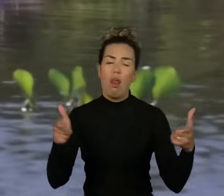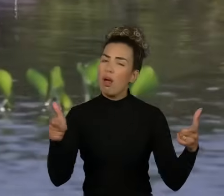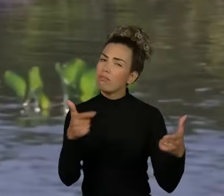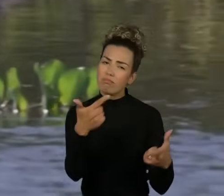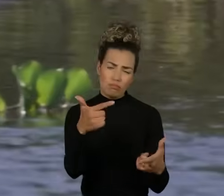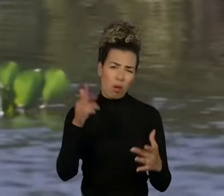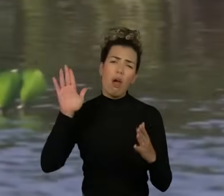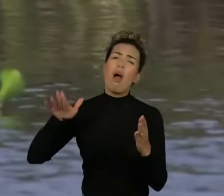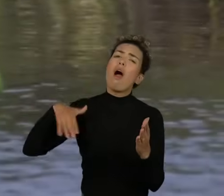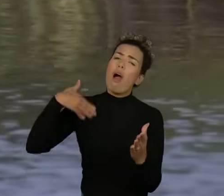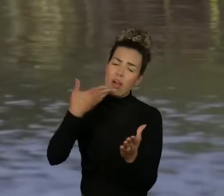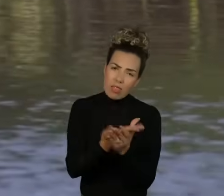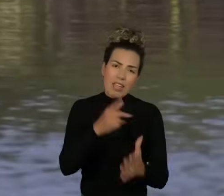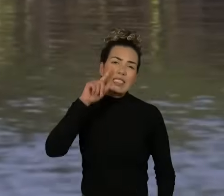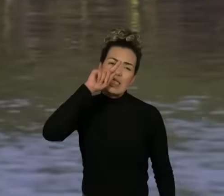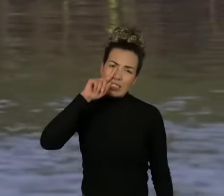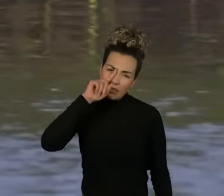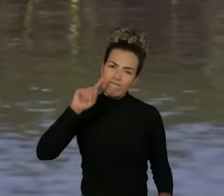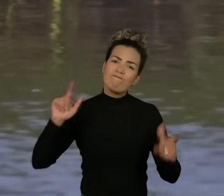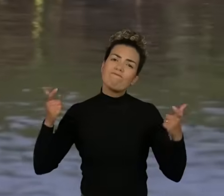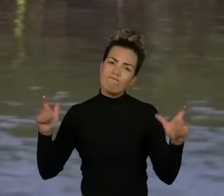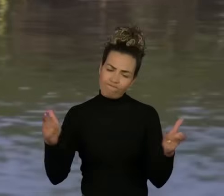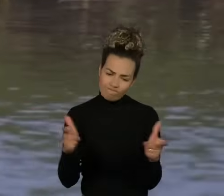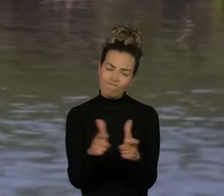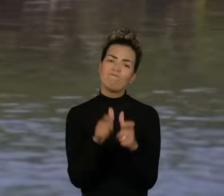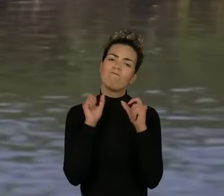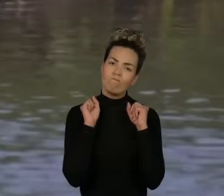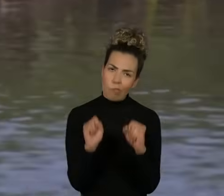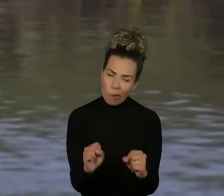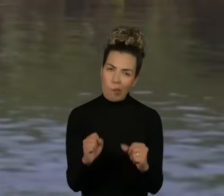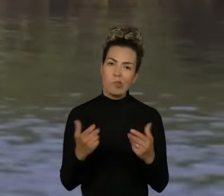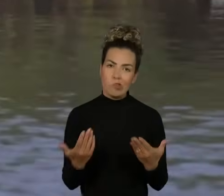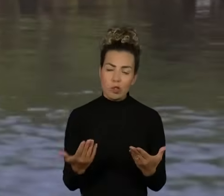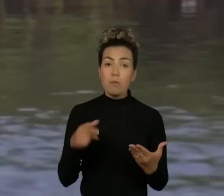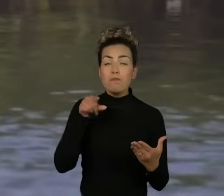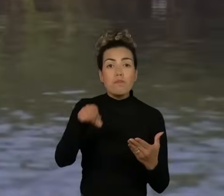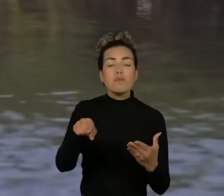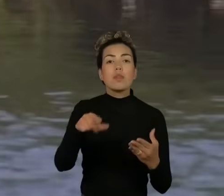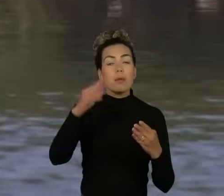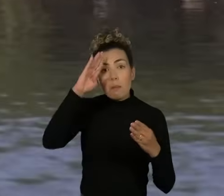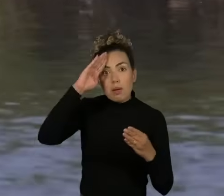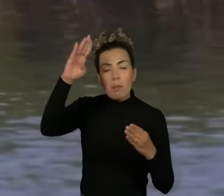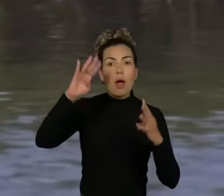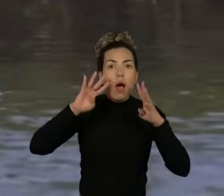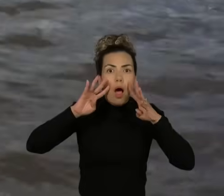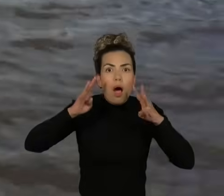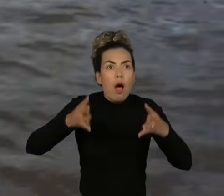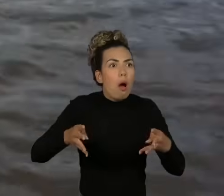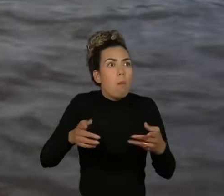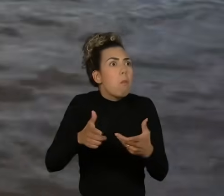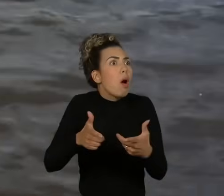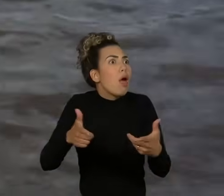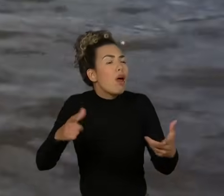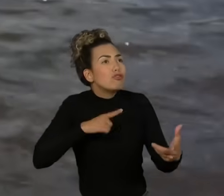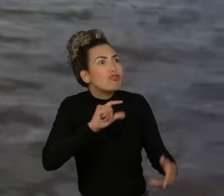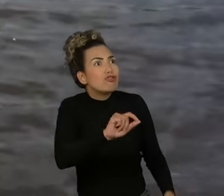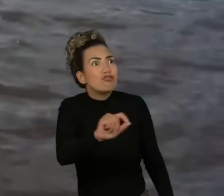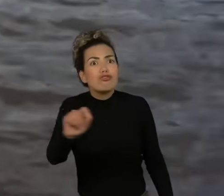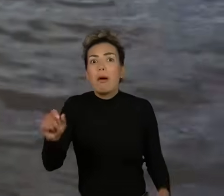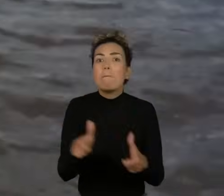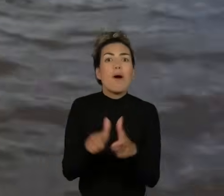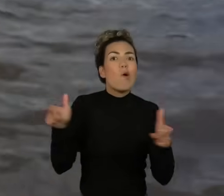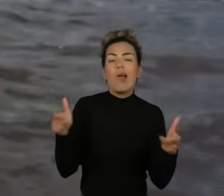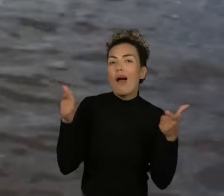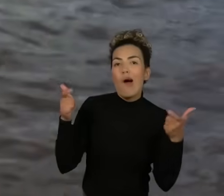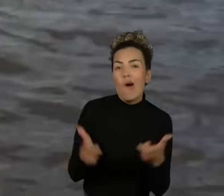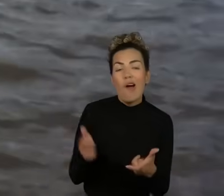ainda é considerada ameaçada. A maior população de ariranhas do país está no Pantanal, mas ela já sofre